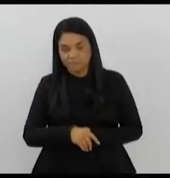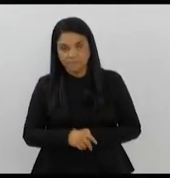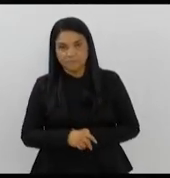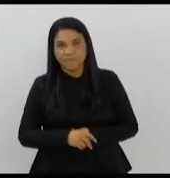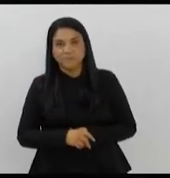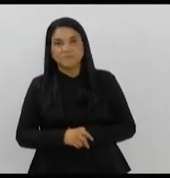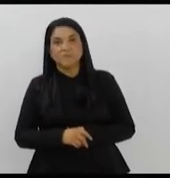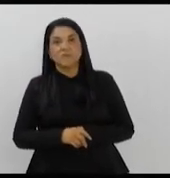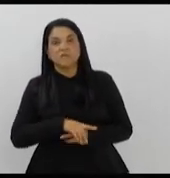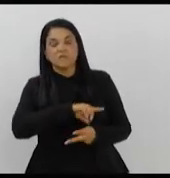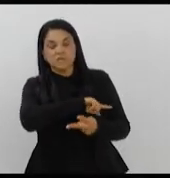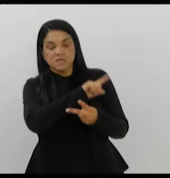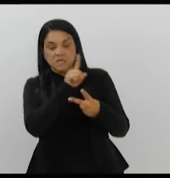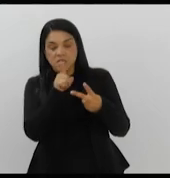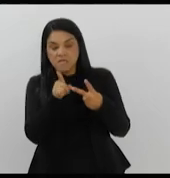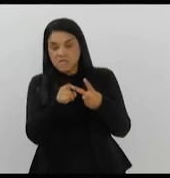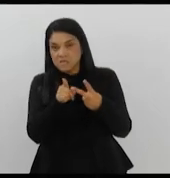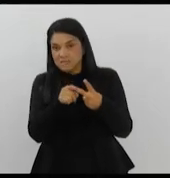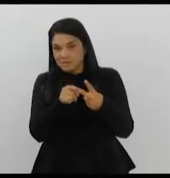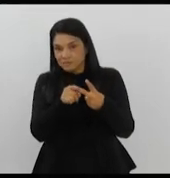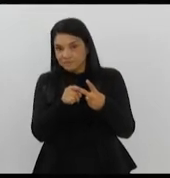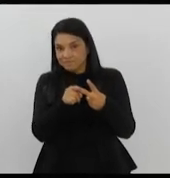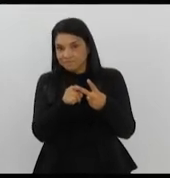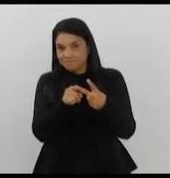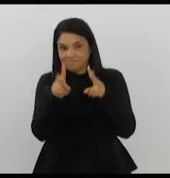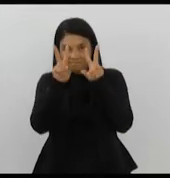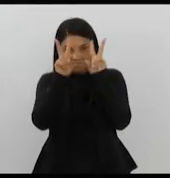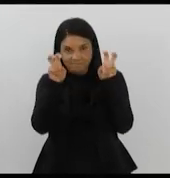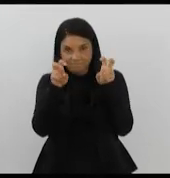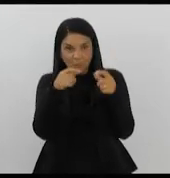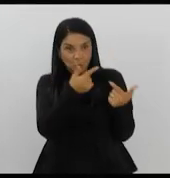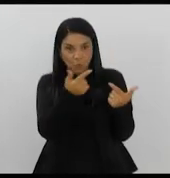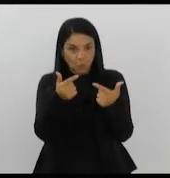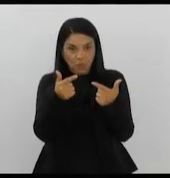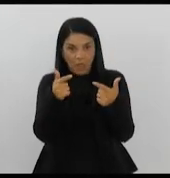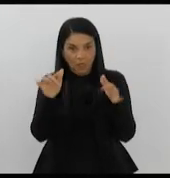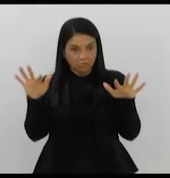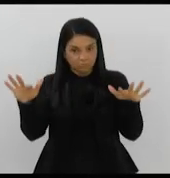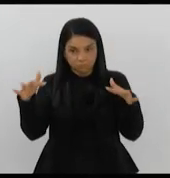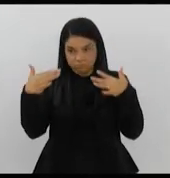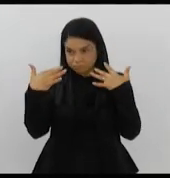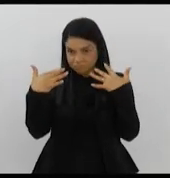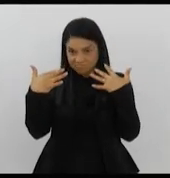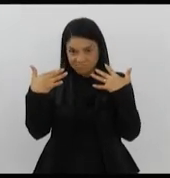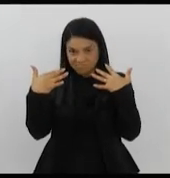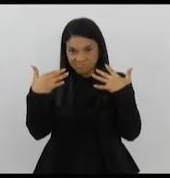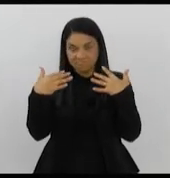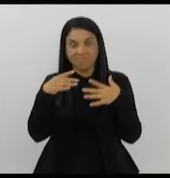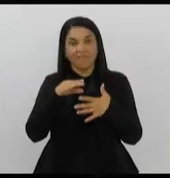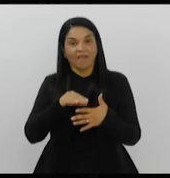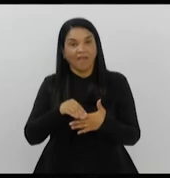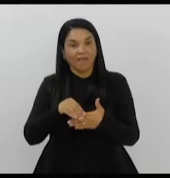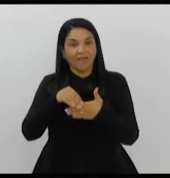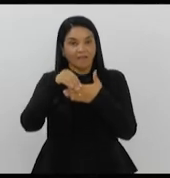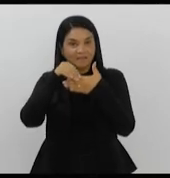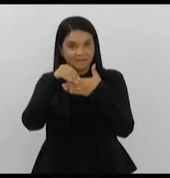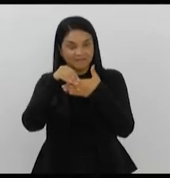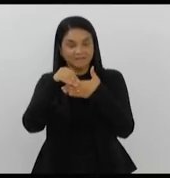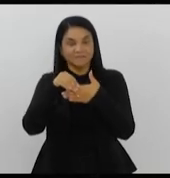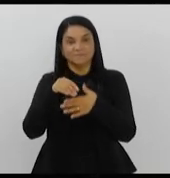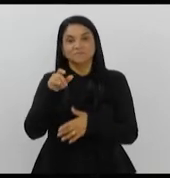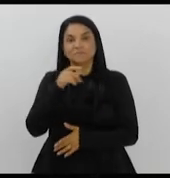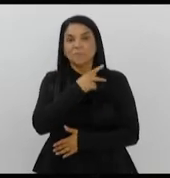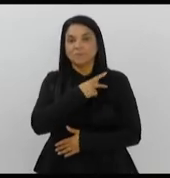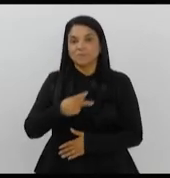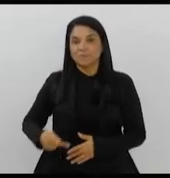tem aqui plateia nenhuma, é que, sob a liderança do presidente Rodrigo